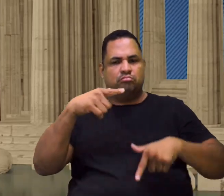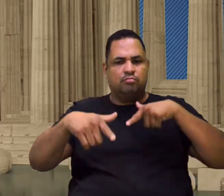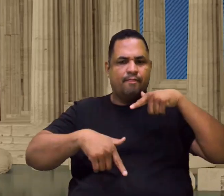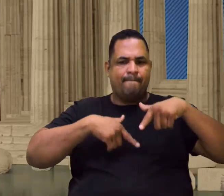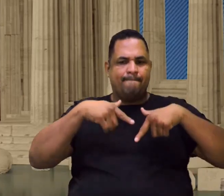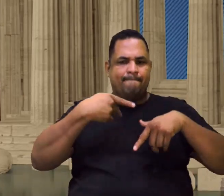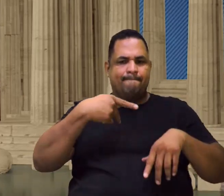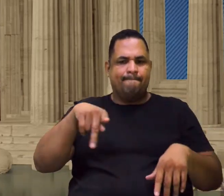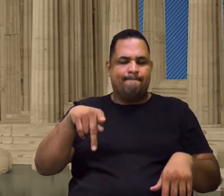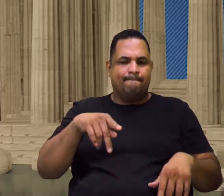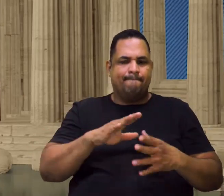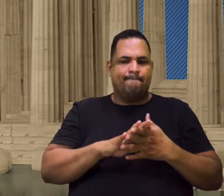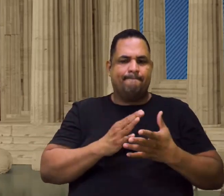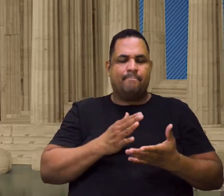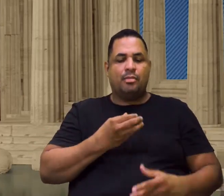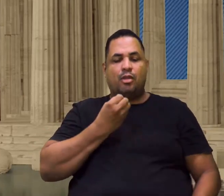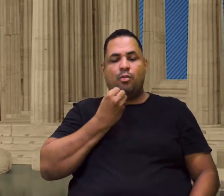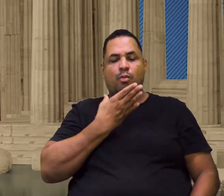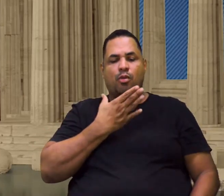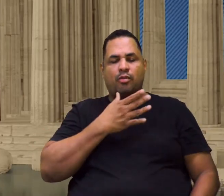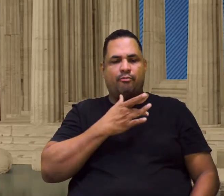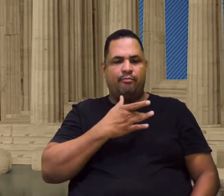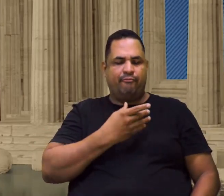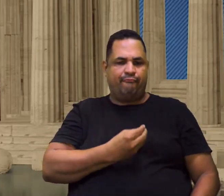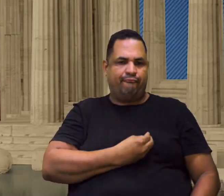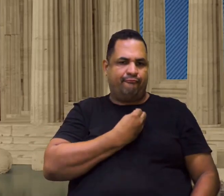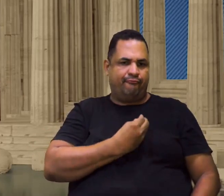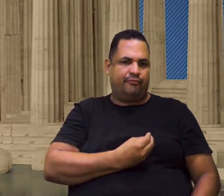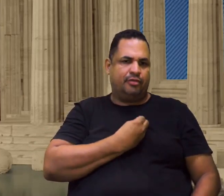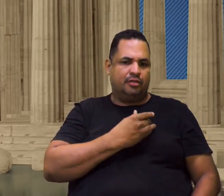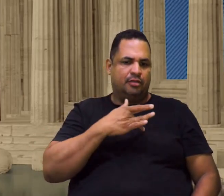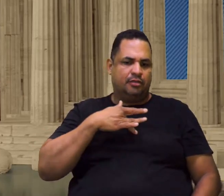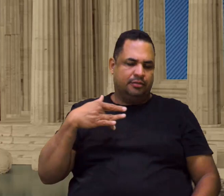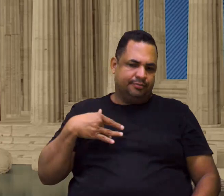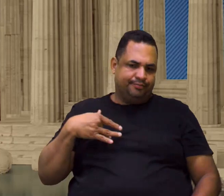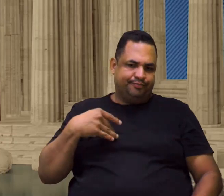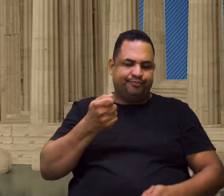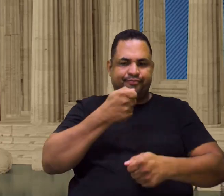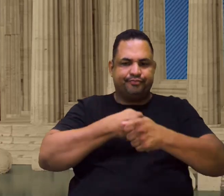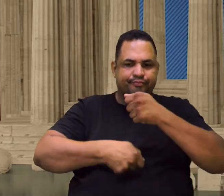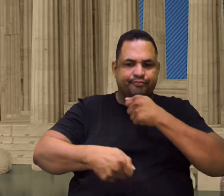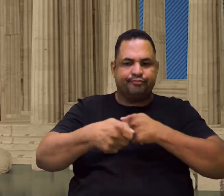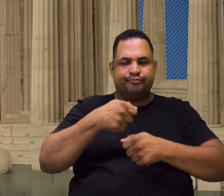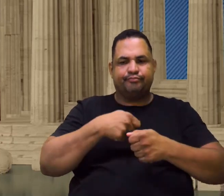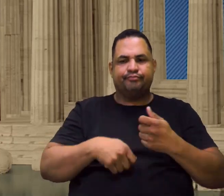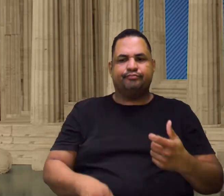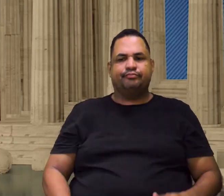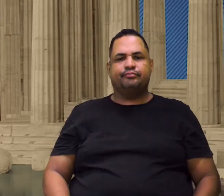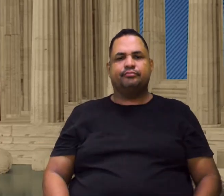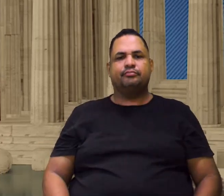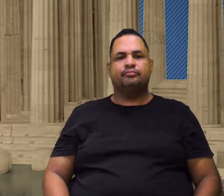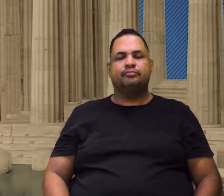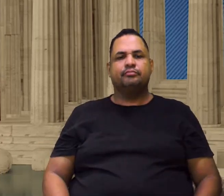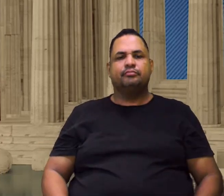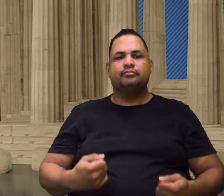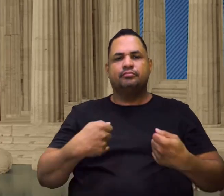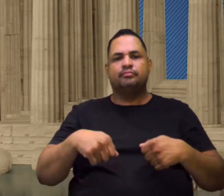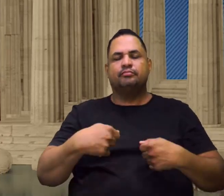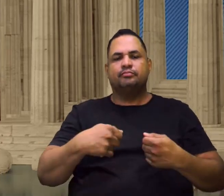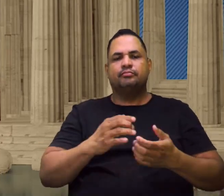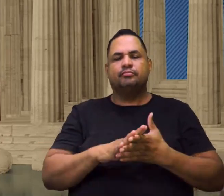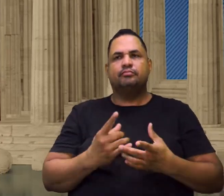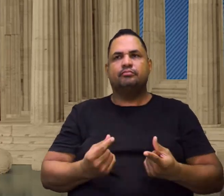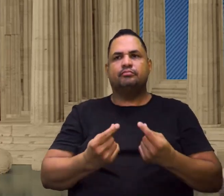trabalhando para o meu bem-estar, questão economicamente, né, o lucro, temos que ter uma